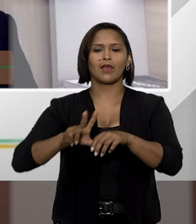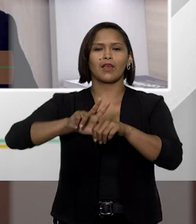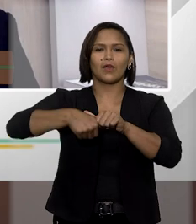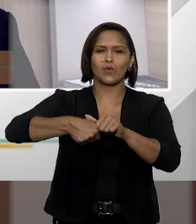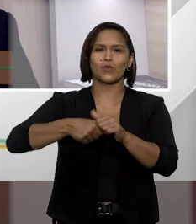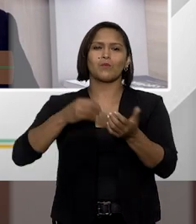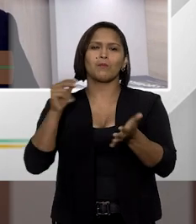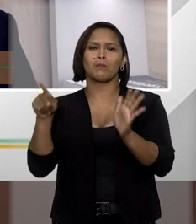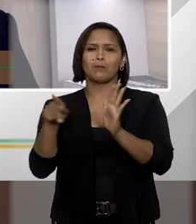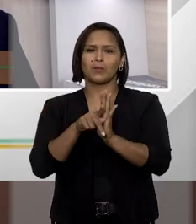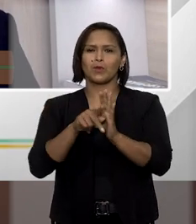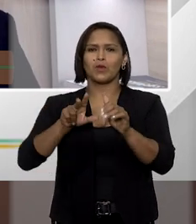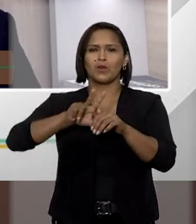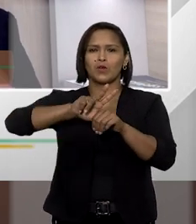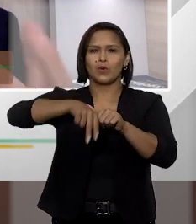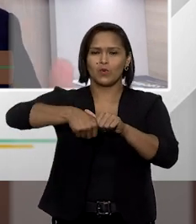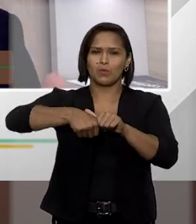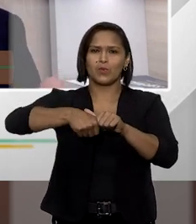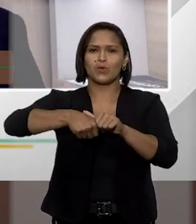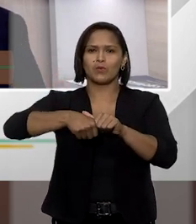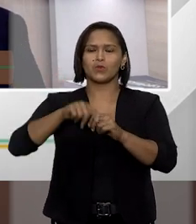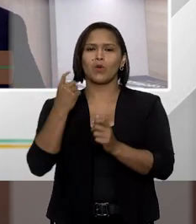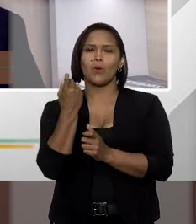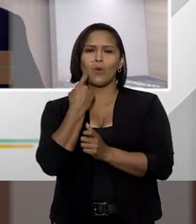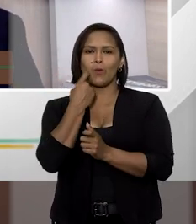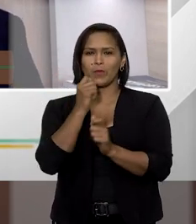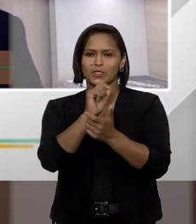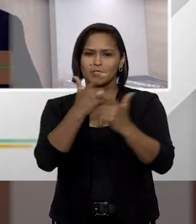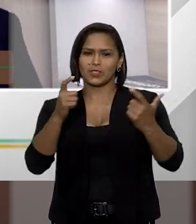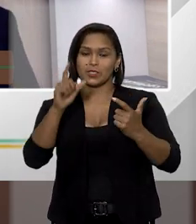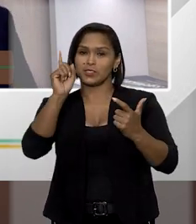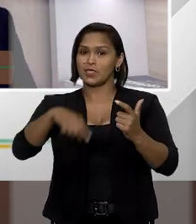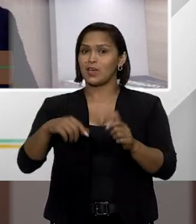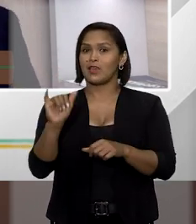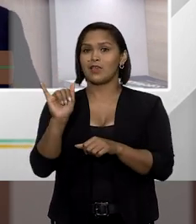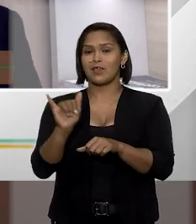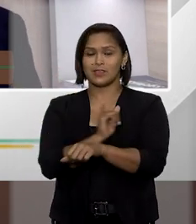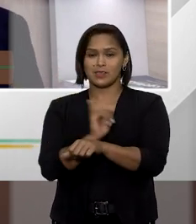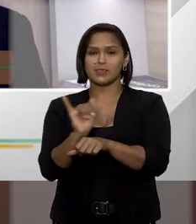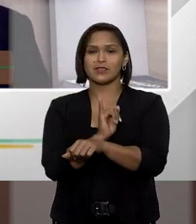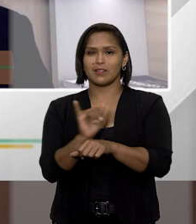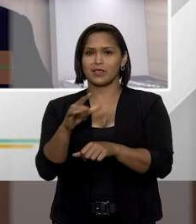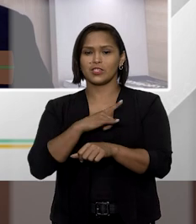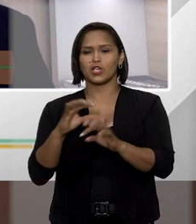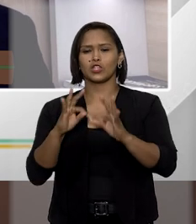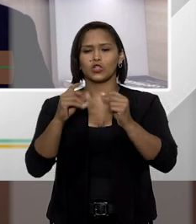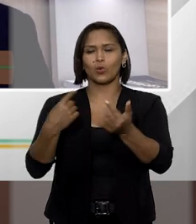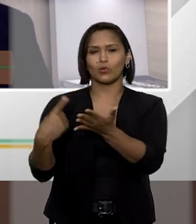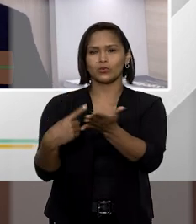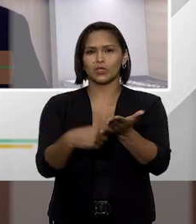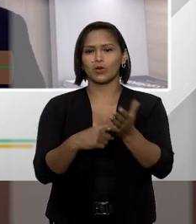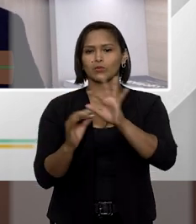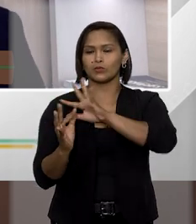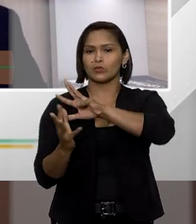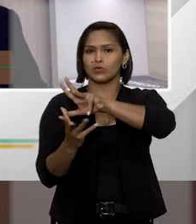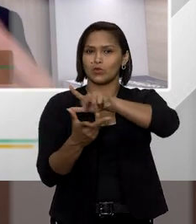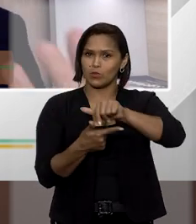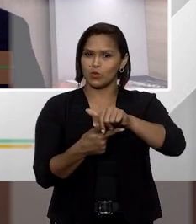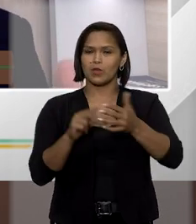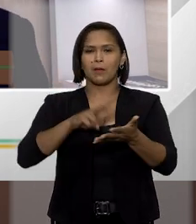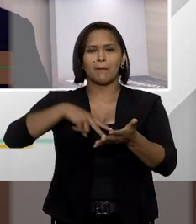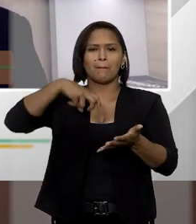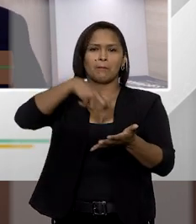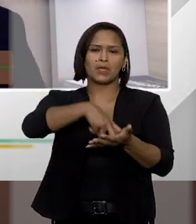de fato, o chamado peixe grande. E essa é a lógica que permeia em todos os acordos no mundo,